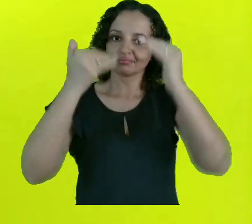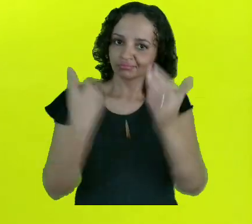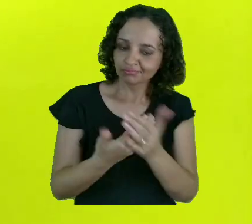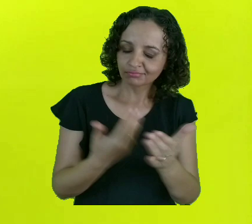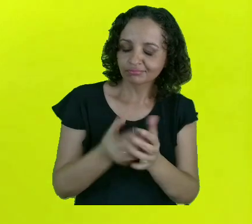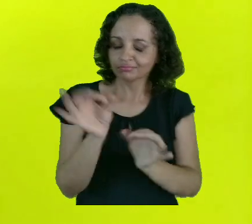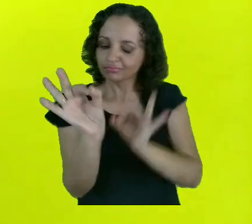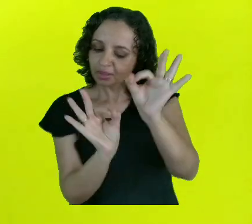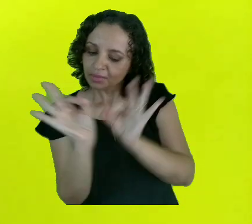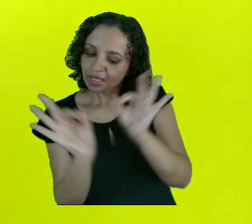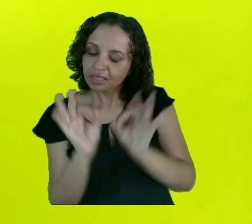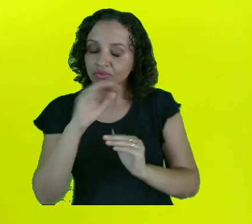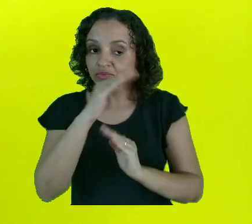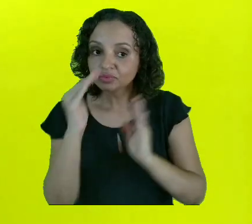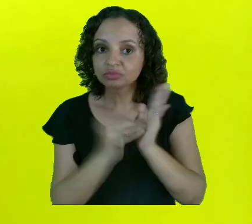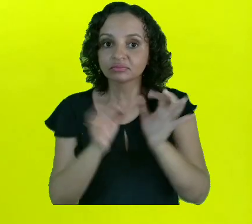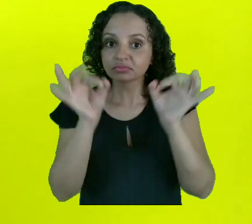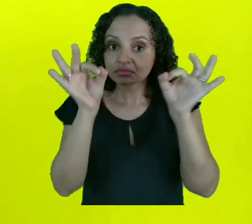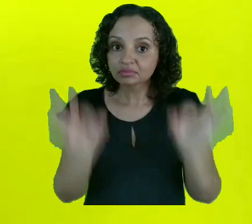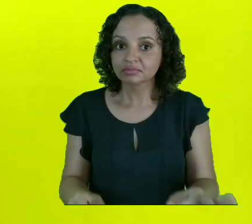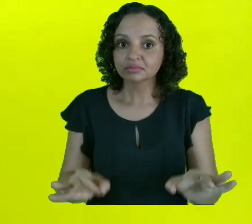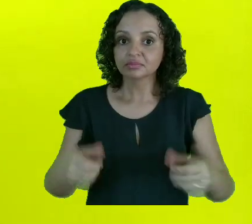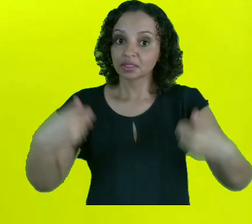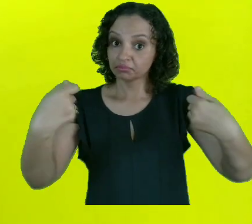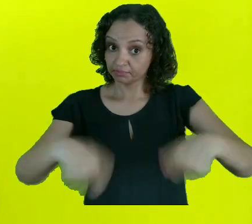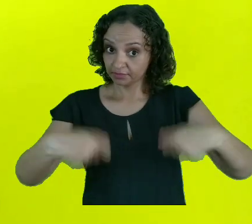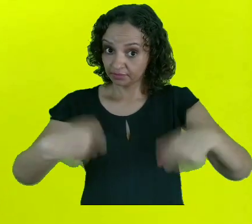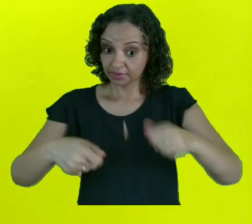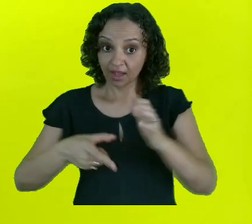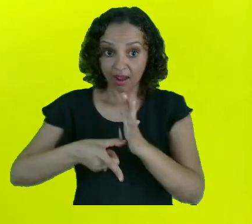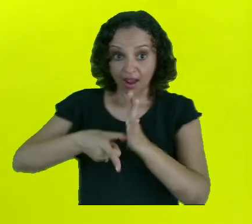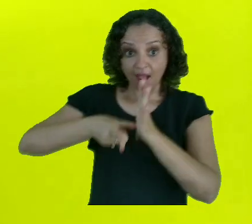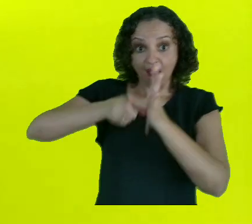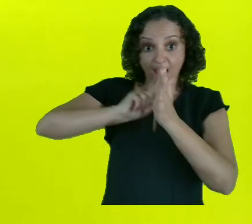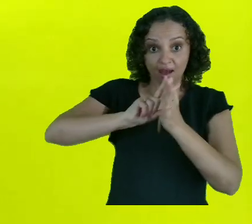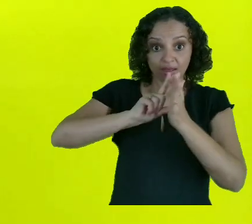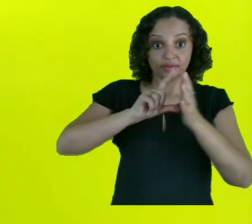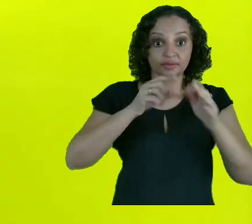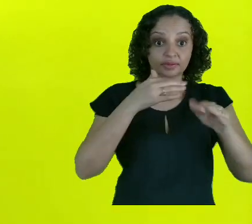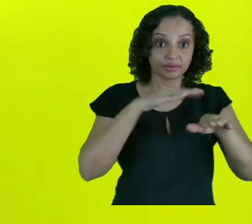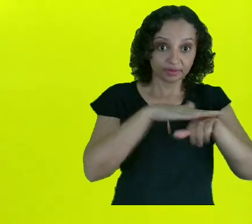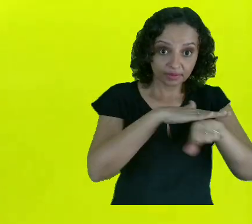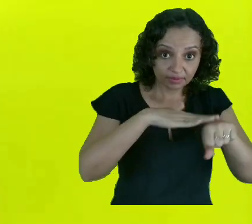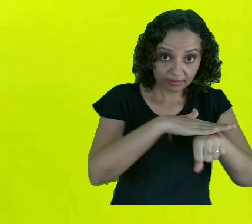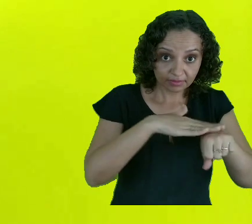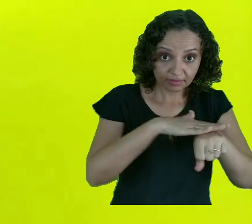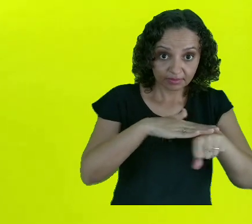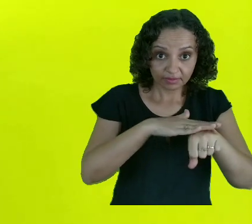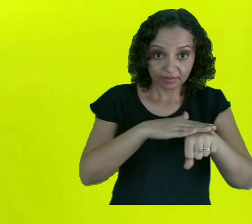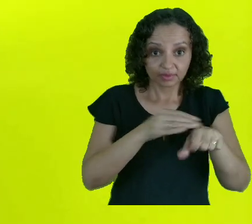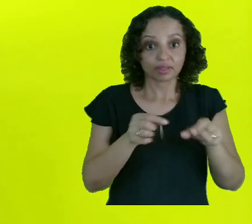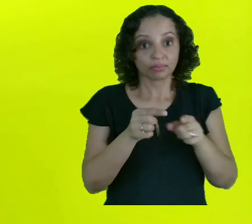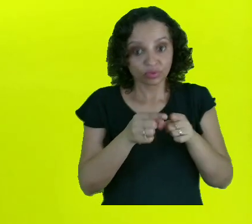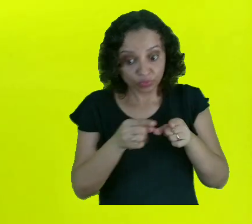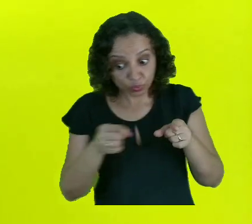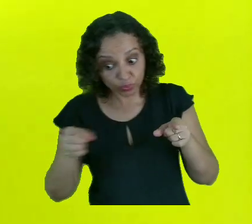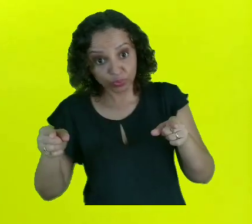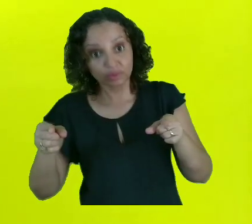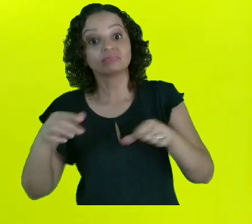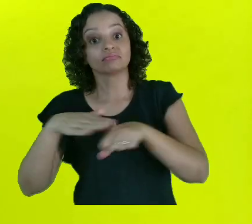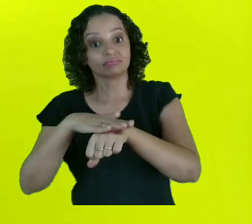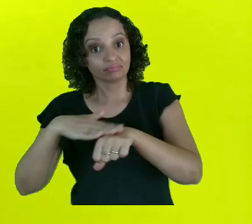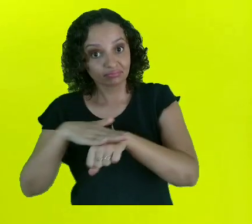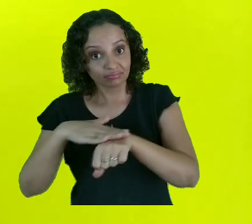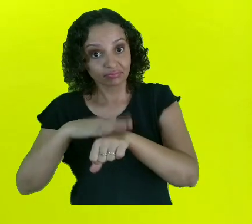É interessante que haja uma conversa antes, durante e depois da aula, para